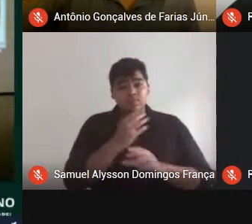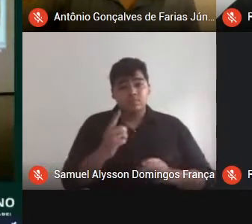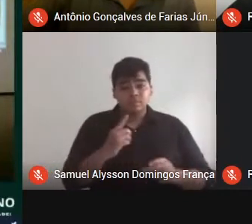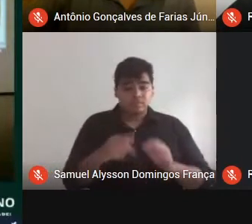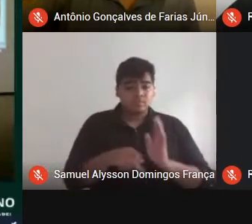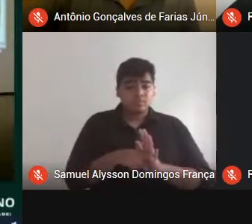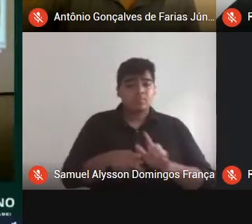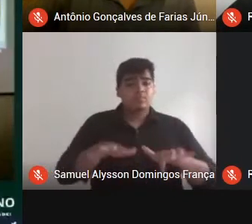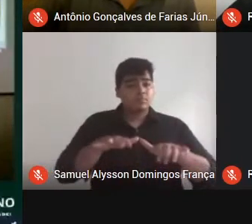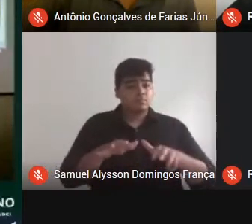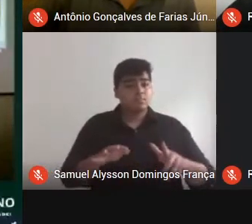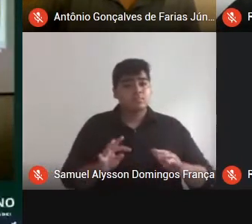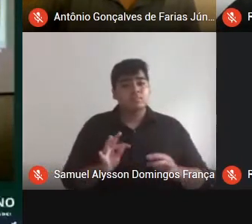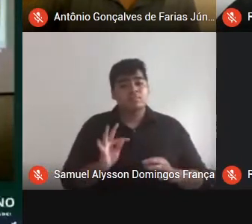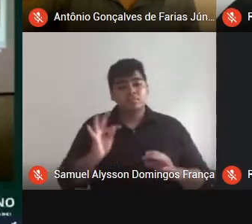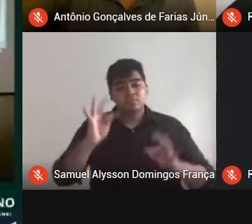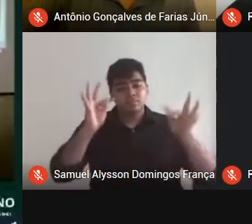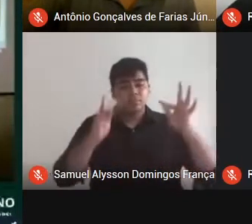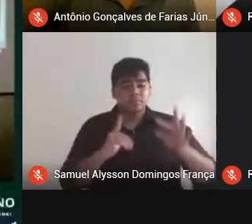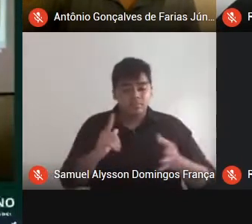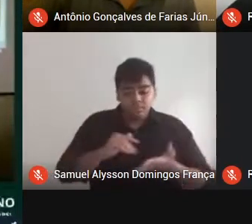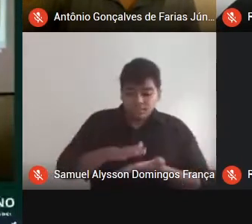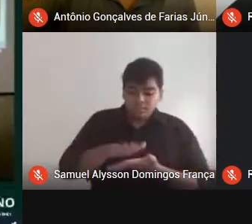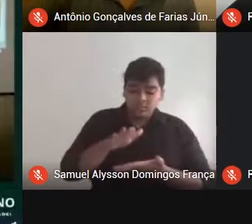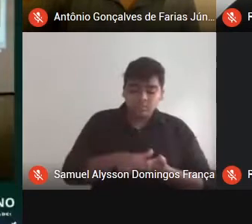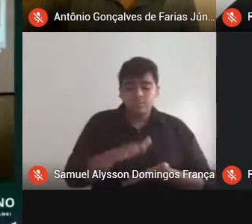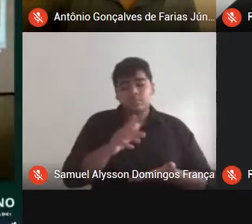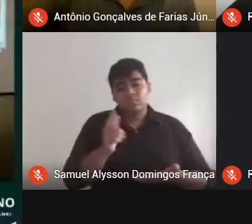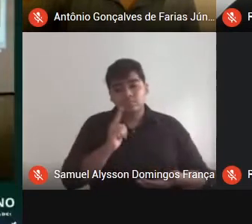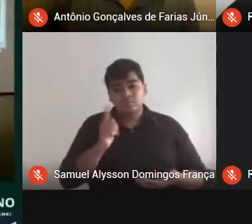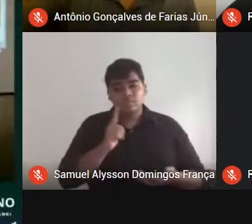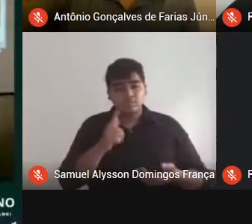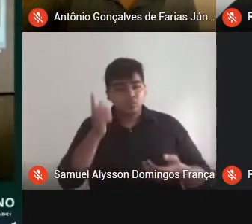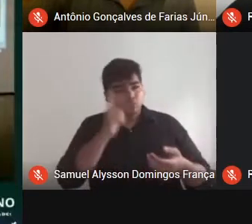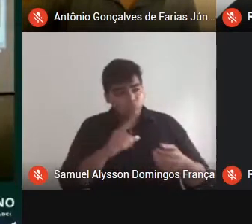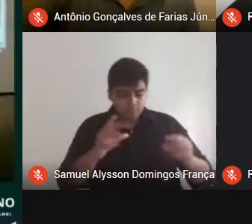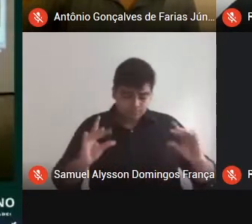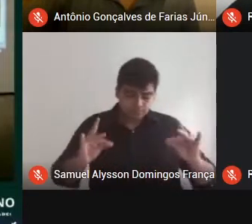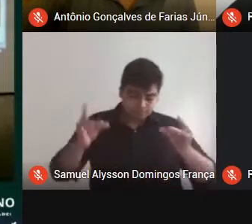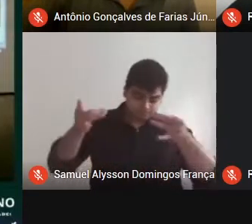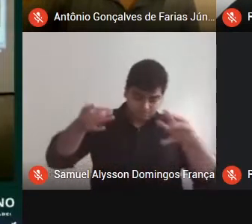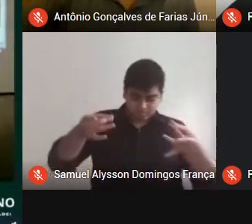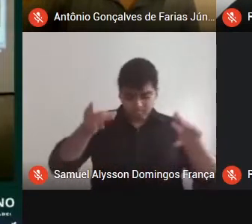digitalizado. A gente tem a impressão que ele pode olhar por dentro, né,